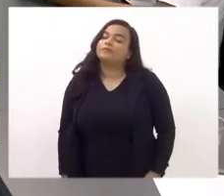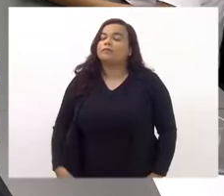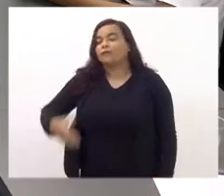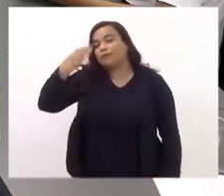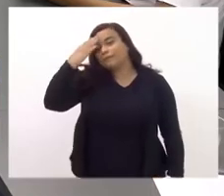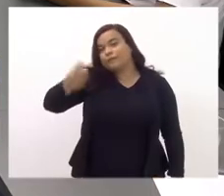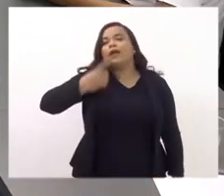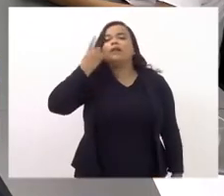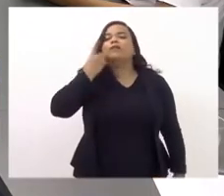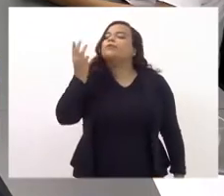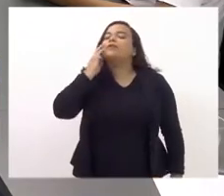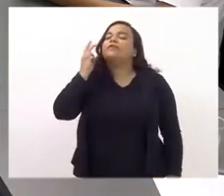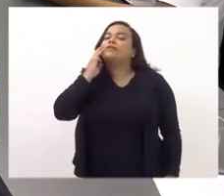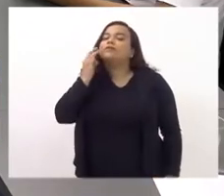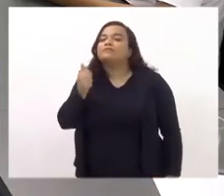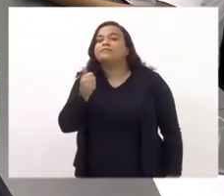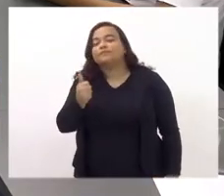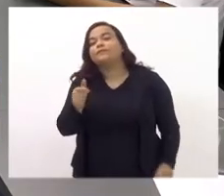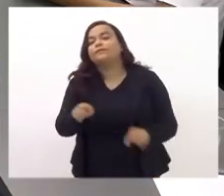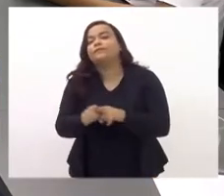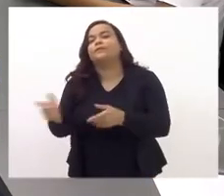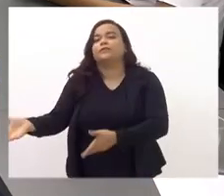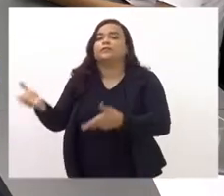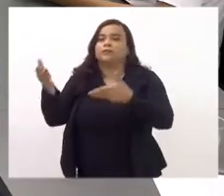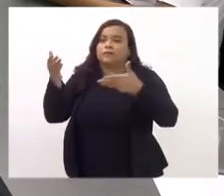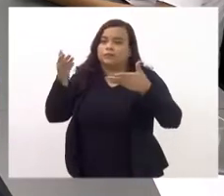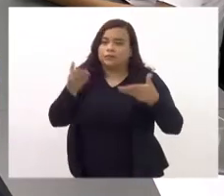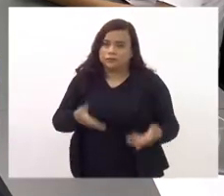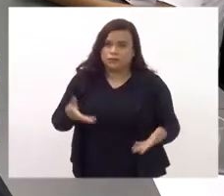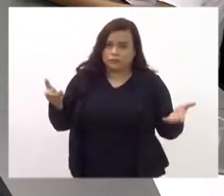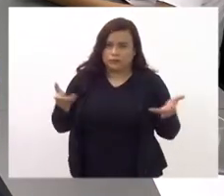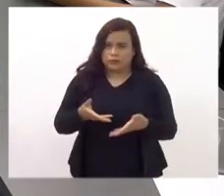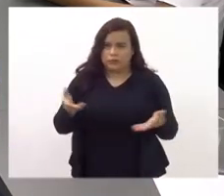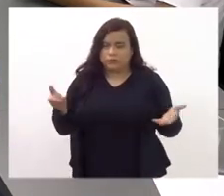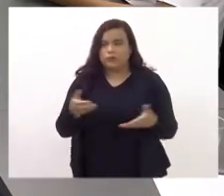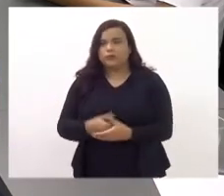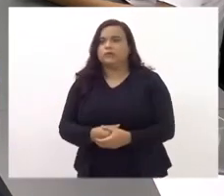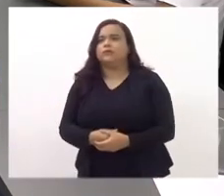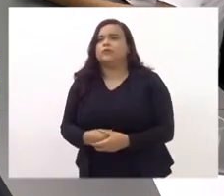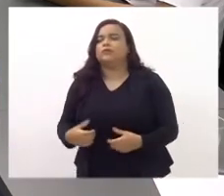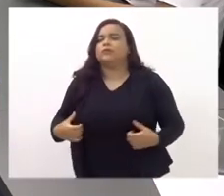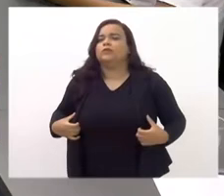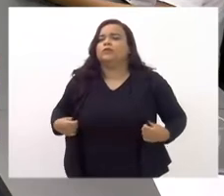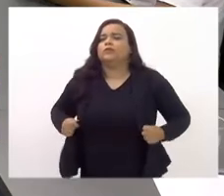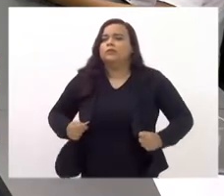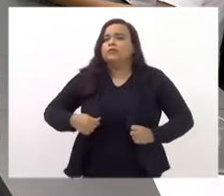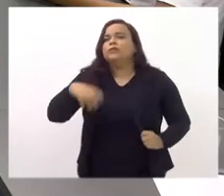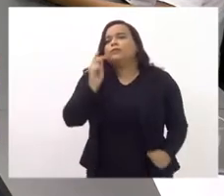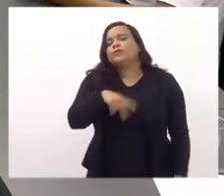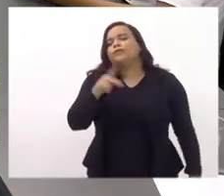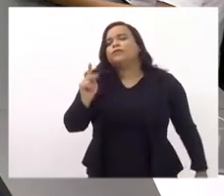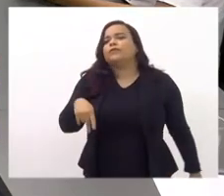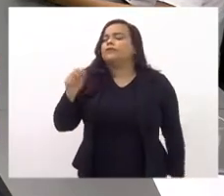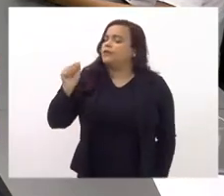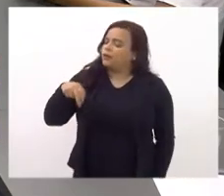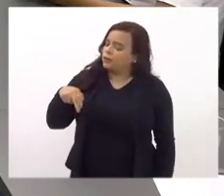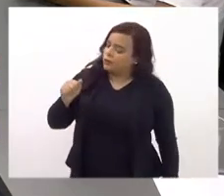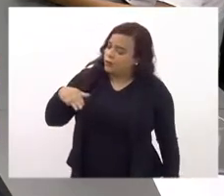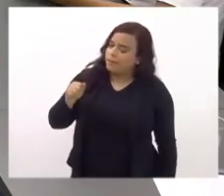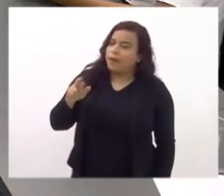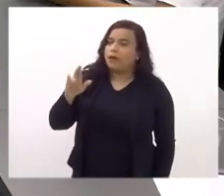Obrigado, deputado Valdeck. Eu quero chamar para fazer uso da palavra agora, na sequência, a professora Ana Maria